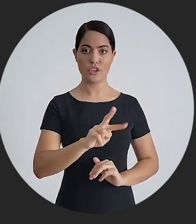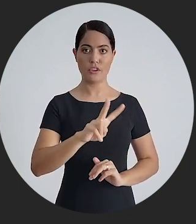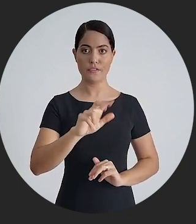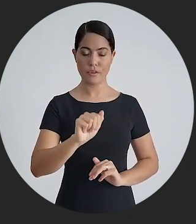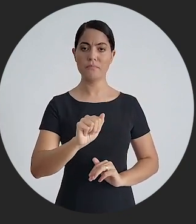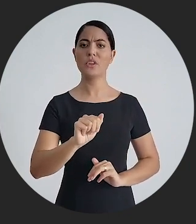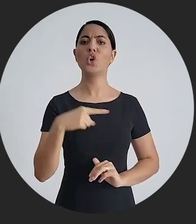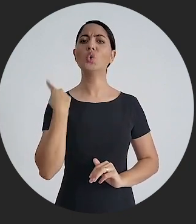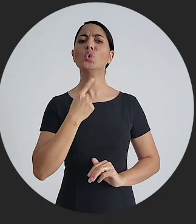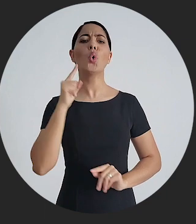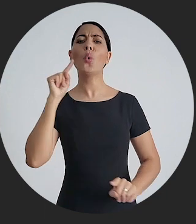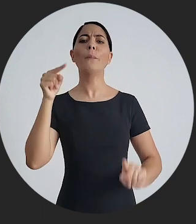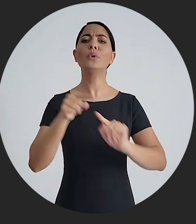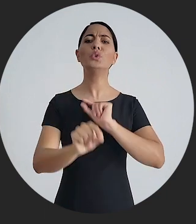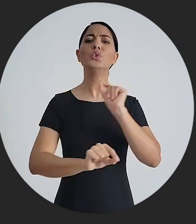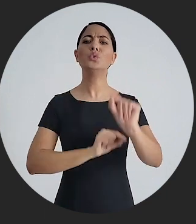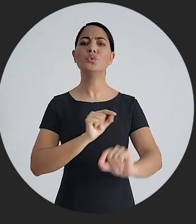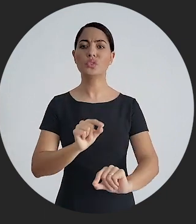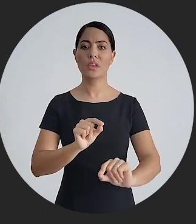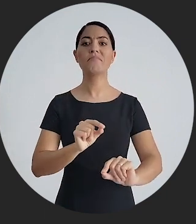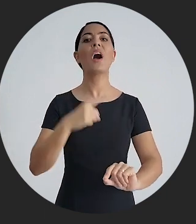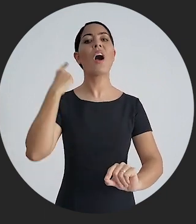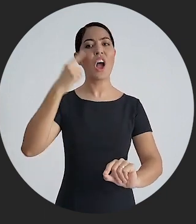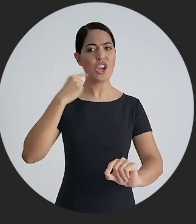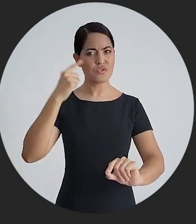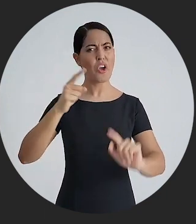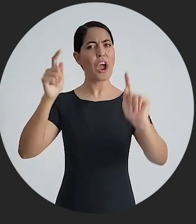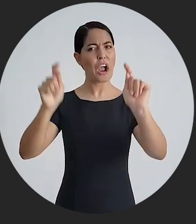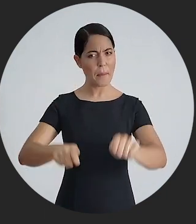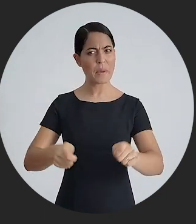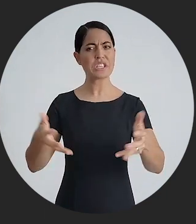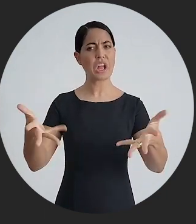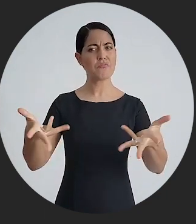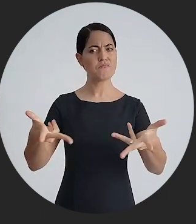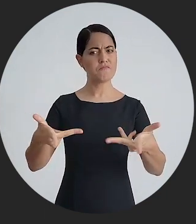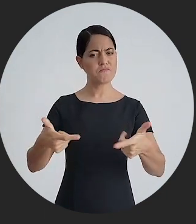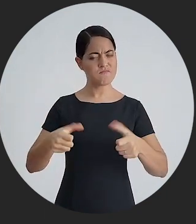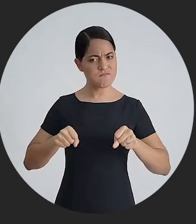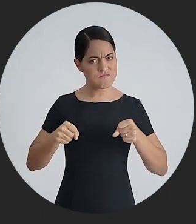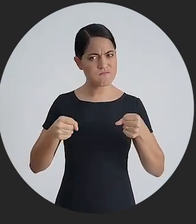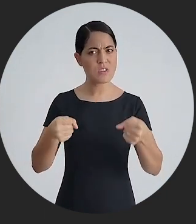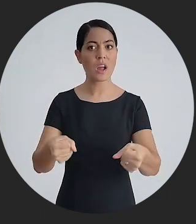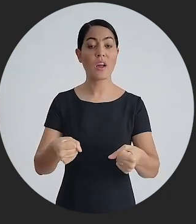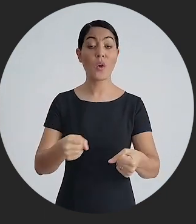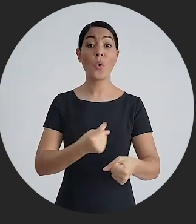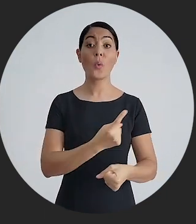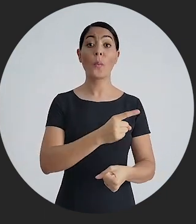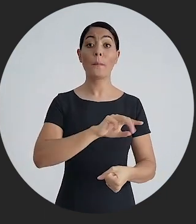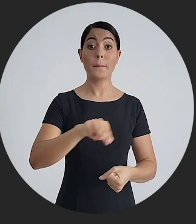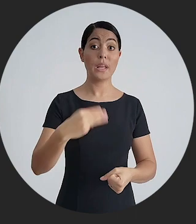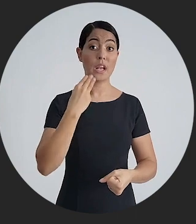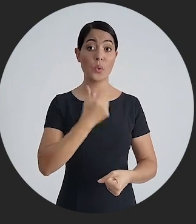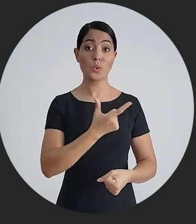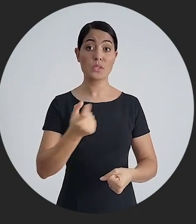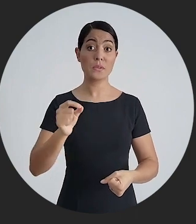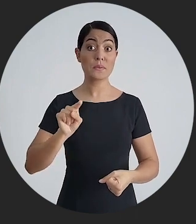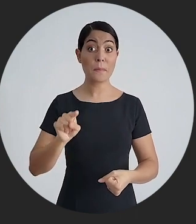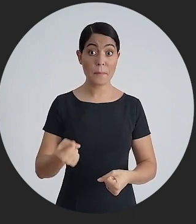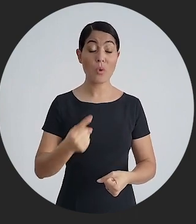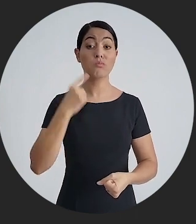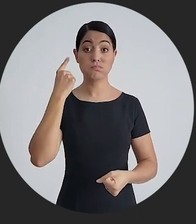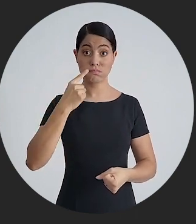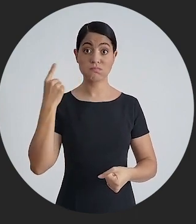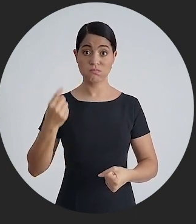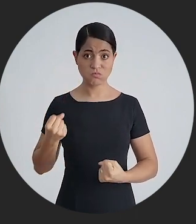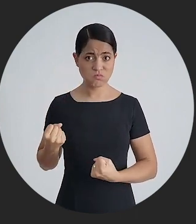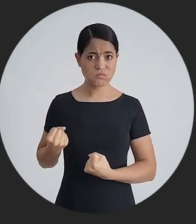busca capacitar e fortalecer a advocacia, os mais de 1.200.000